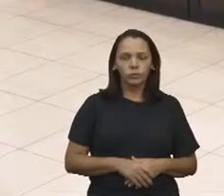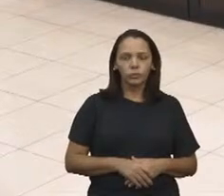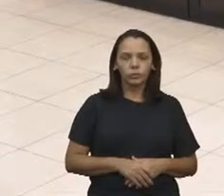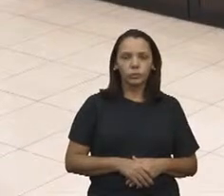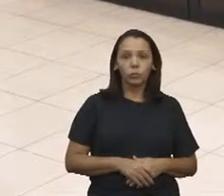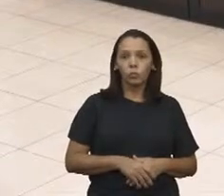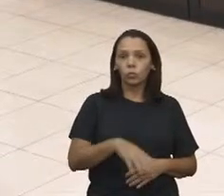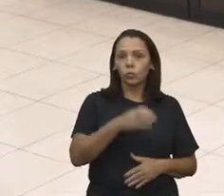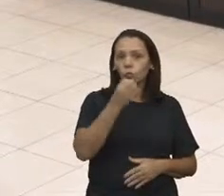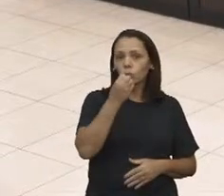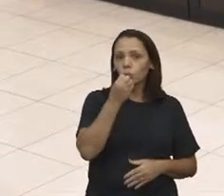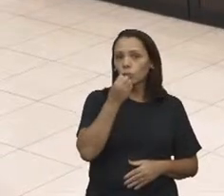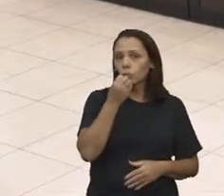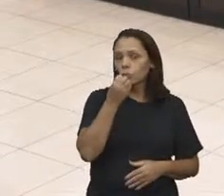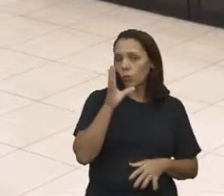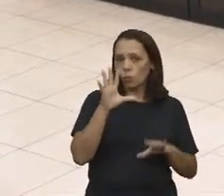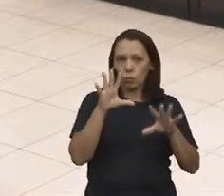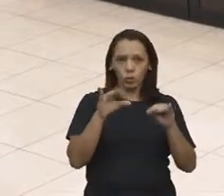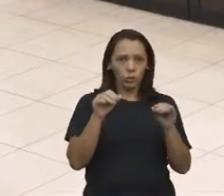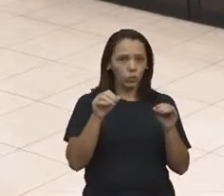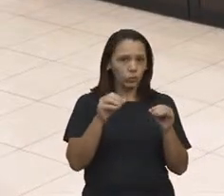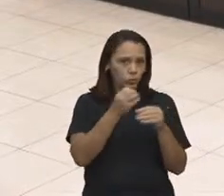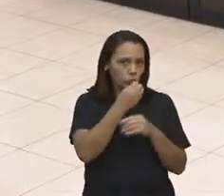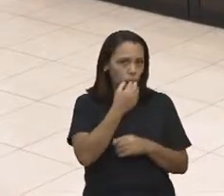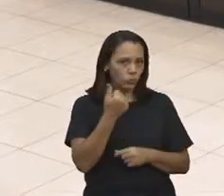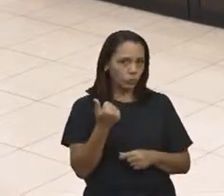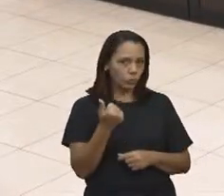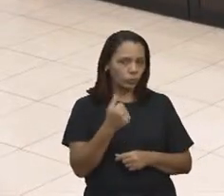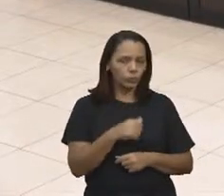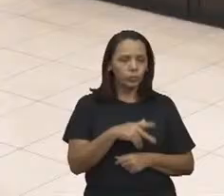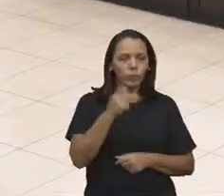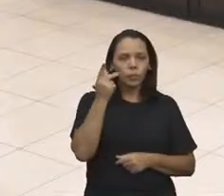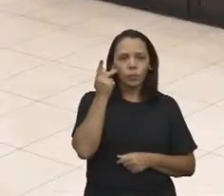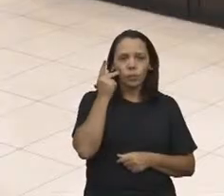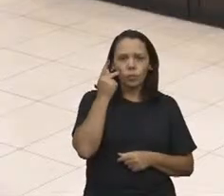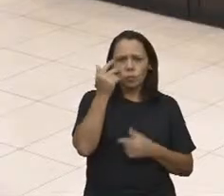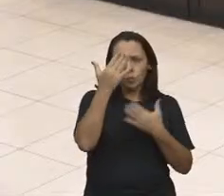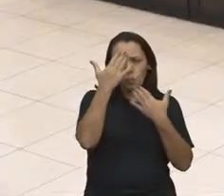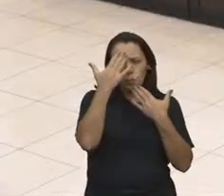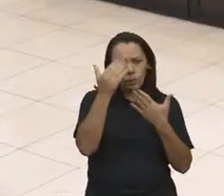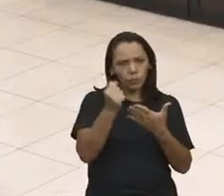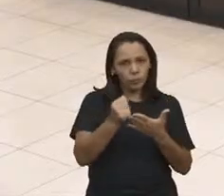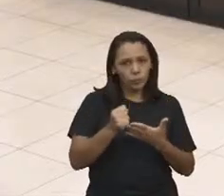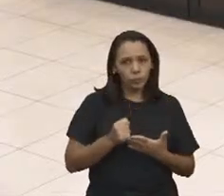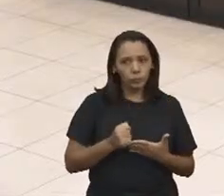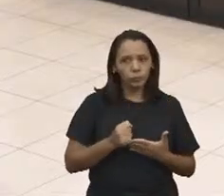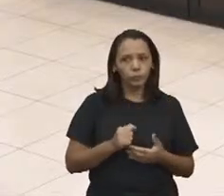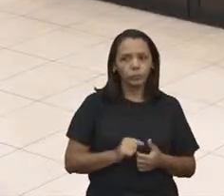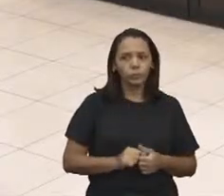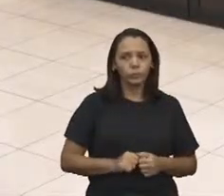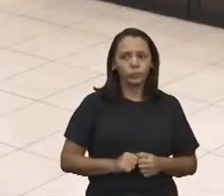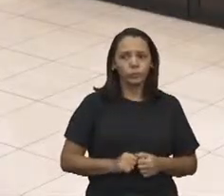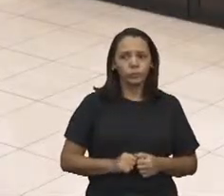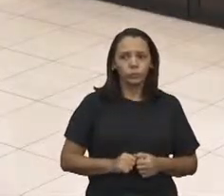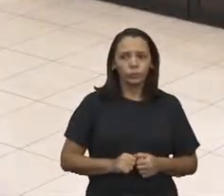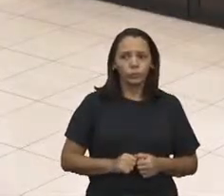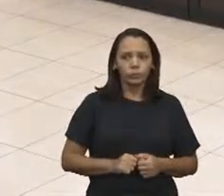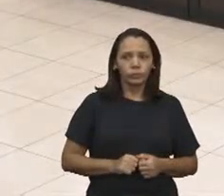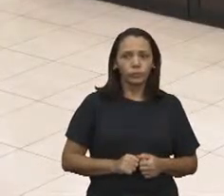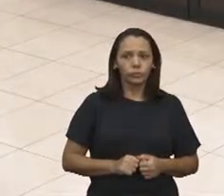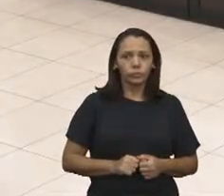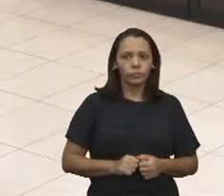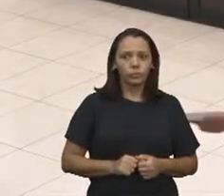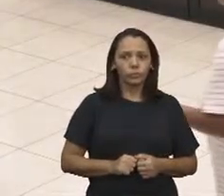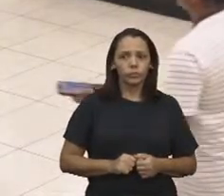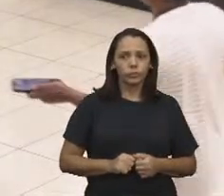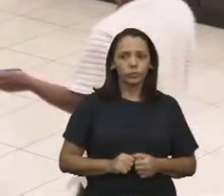Boa noite, pessoal. Tudo bem com vocês? Paulinho, obrigado pela força aí, tá? Pessoal, é o seguinte,